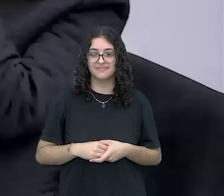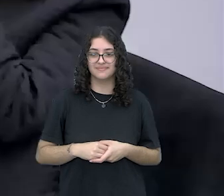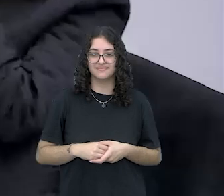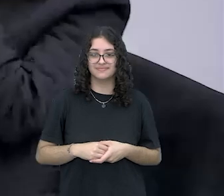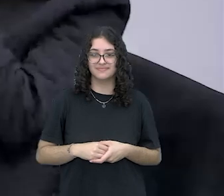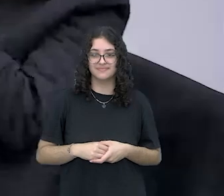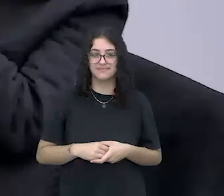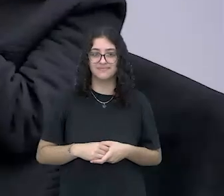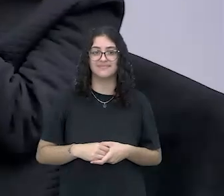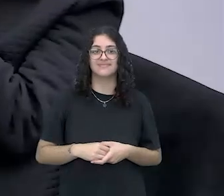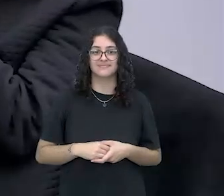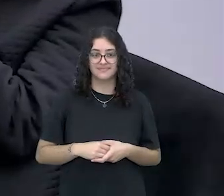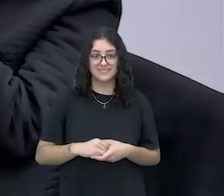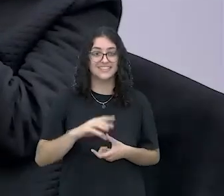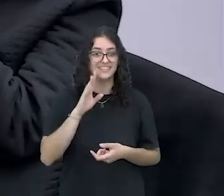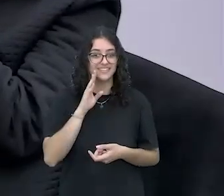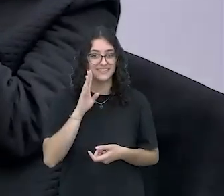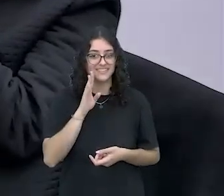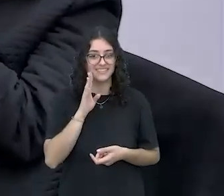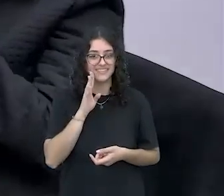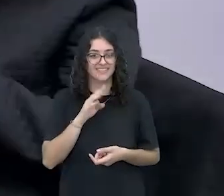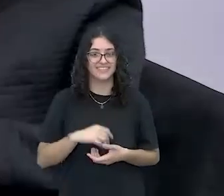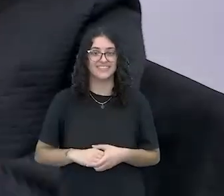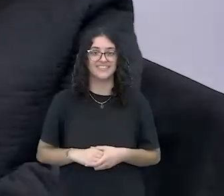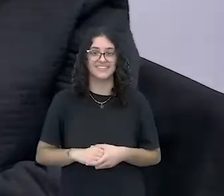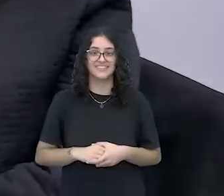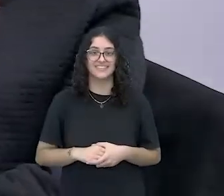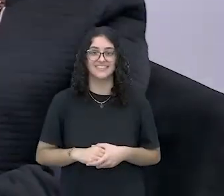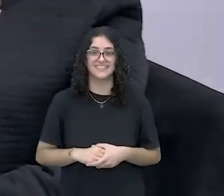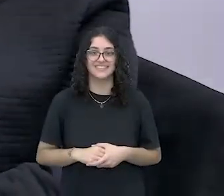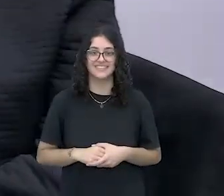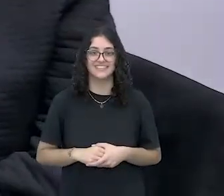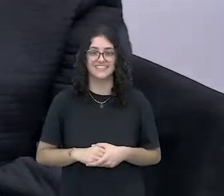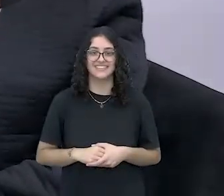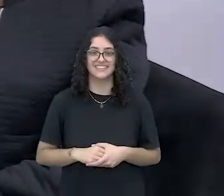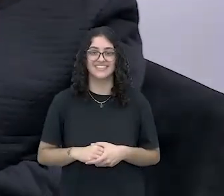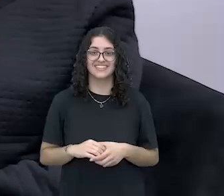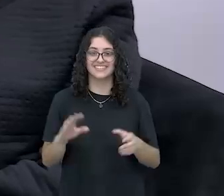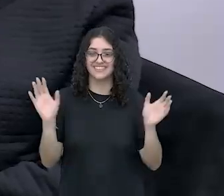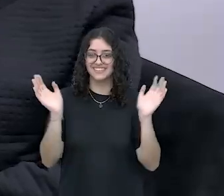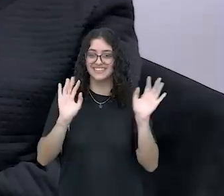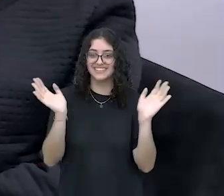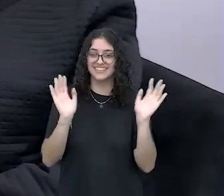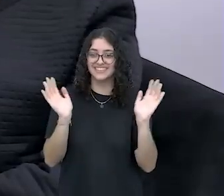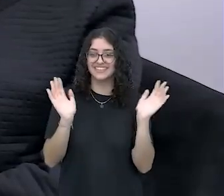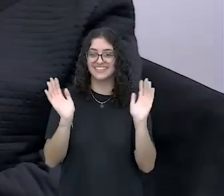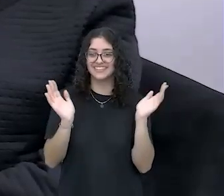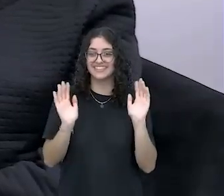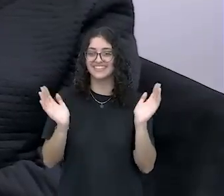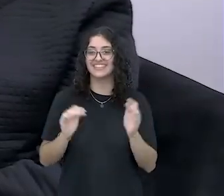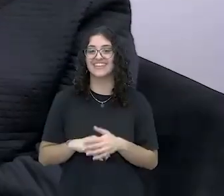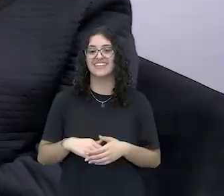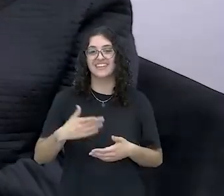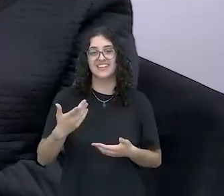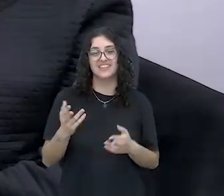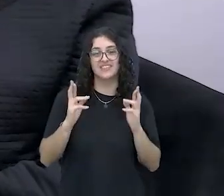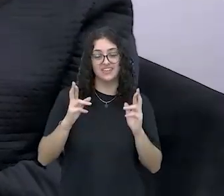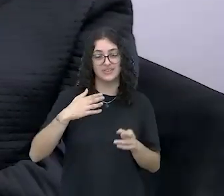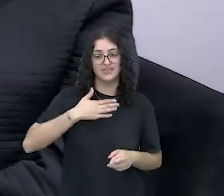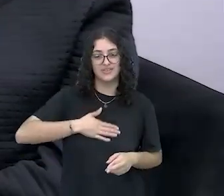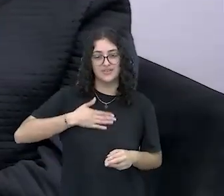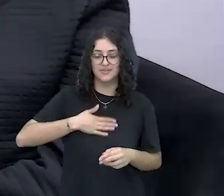Olha que legal. Ah, Ai, voltou. oi, pessoal. Bom, espero que vocês tenham gostado do